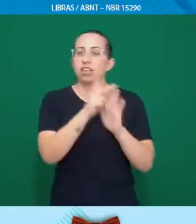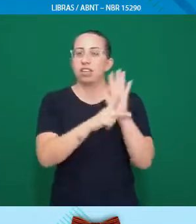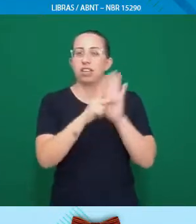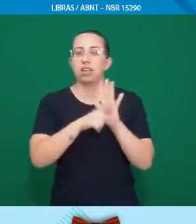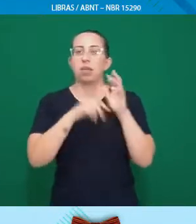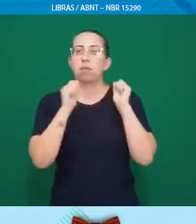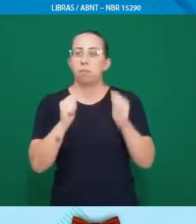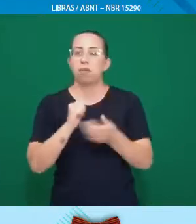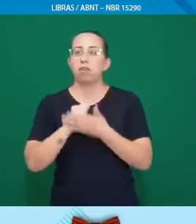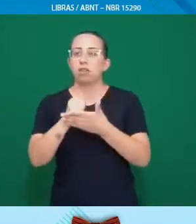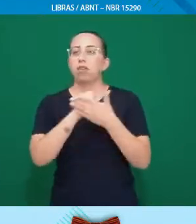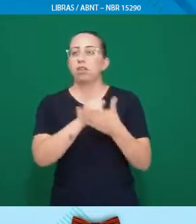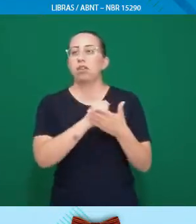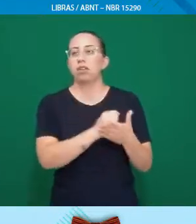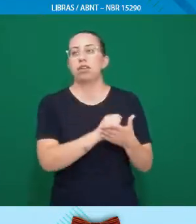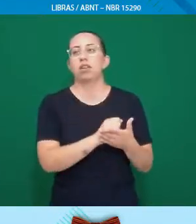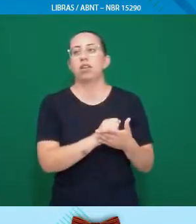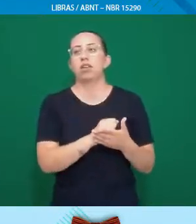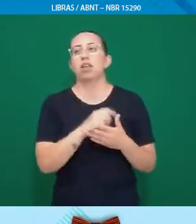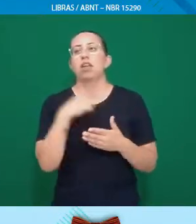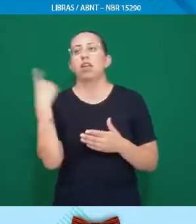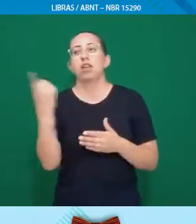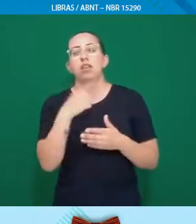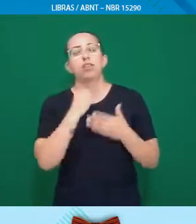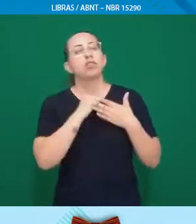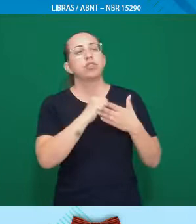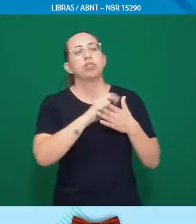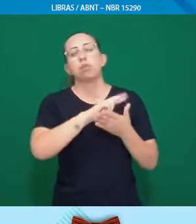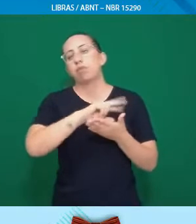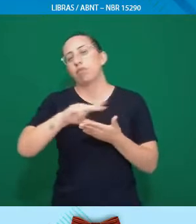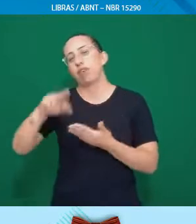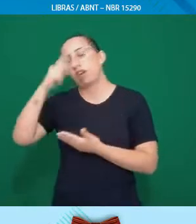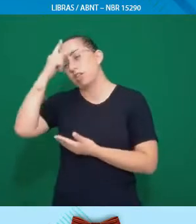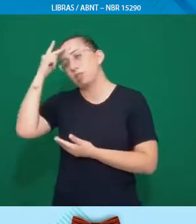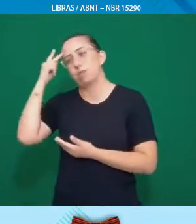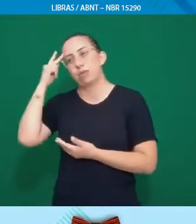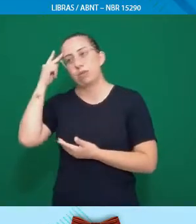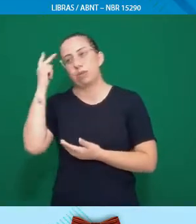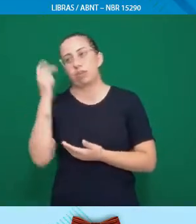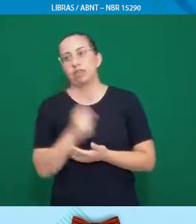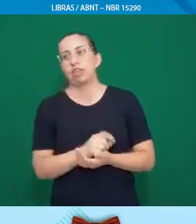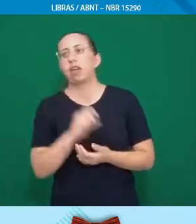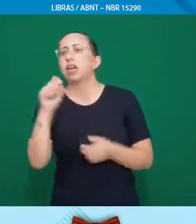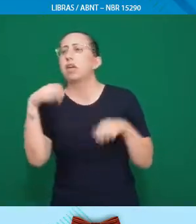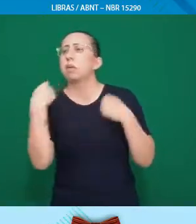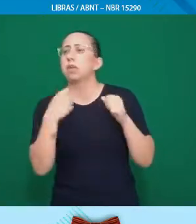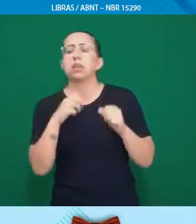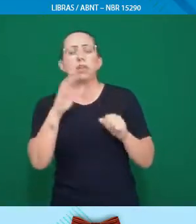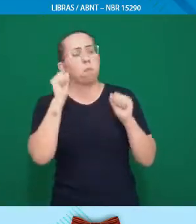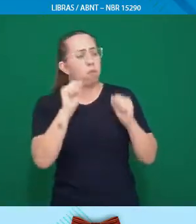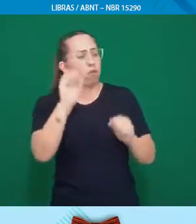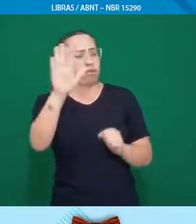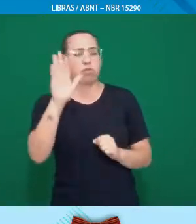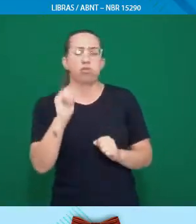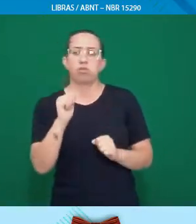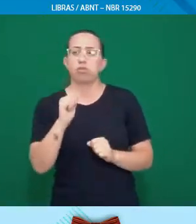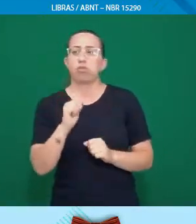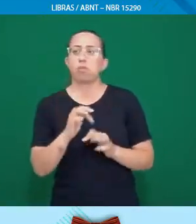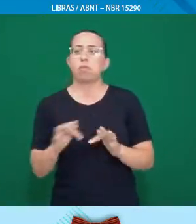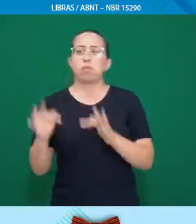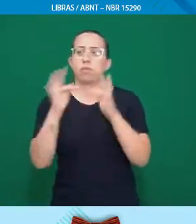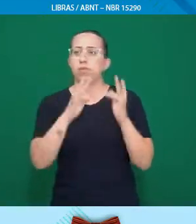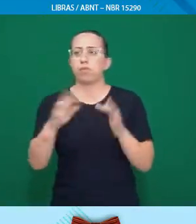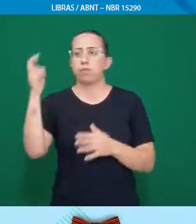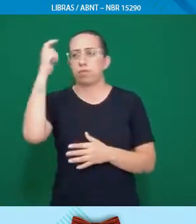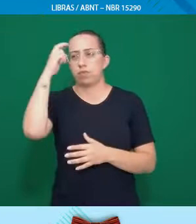nós podemos ajudar o Águia Dourada nós podemos ajudar a pai mas podemos ajudar qualquer outra entidade que esteja necessitando eu